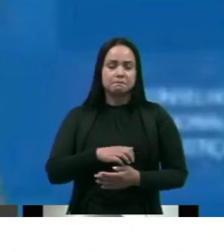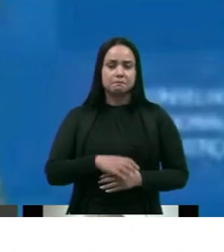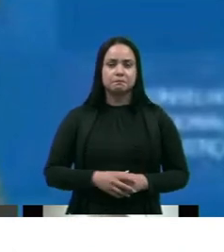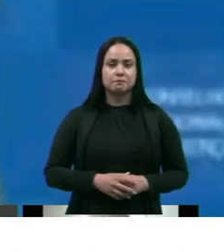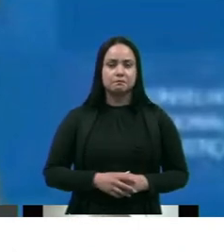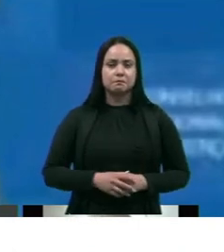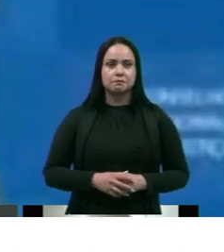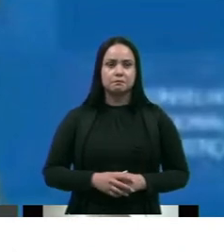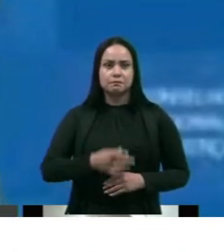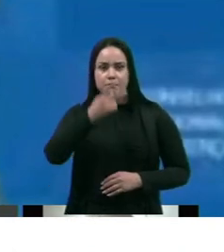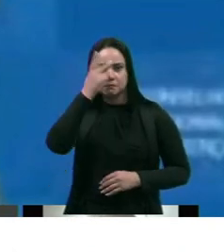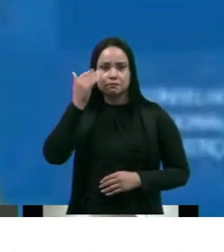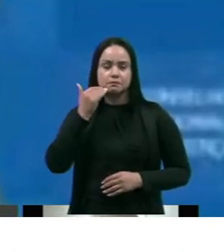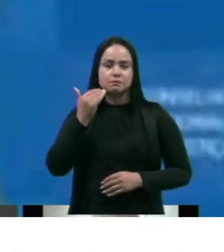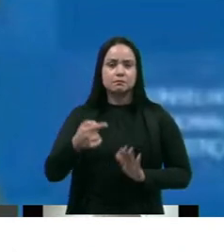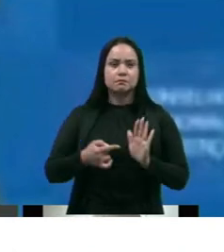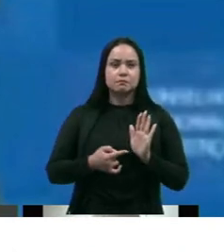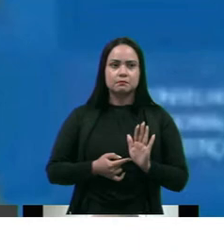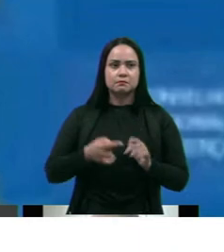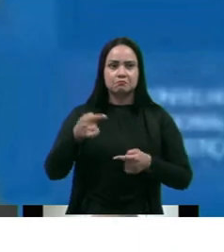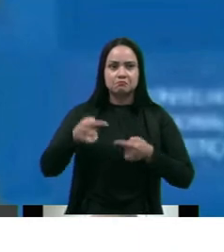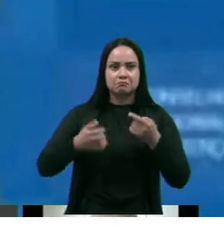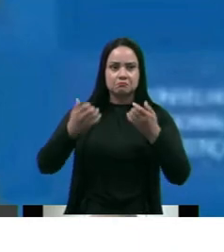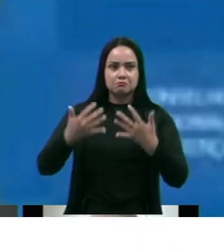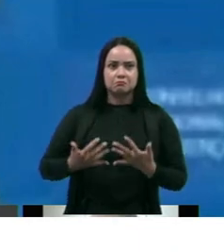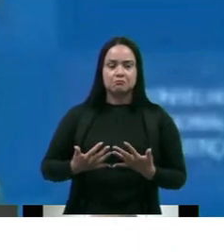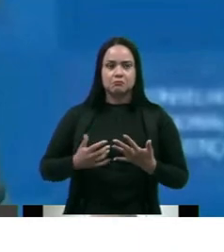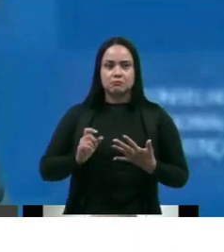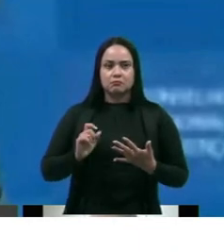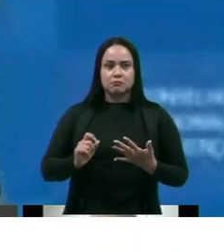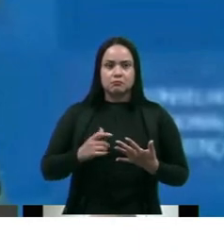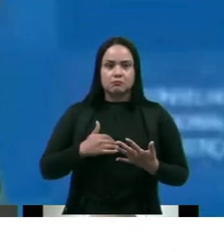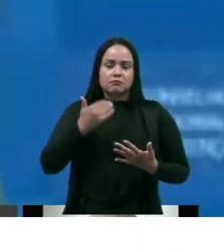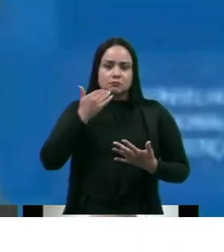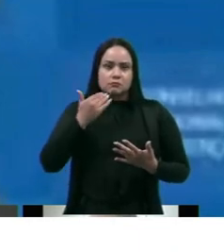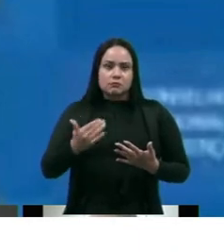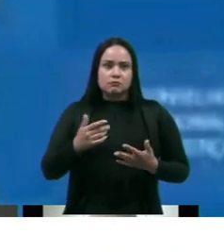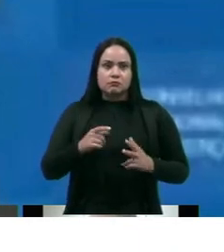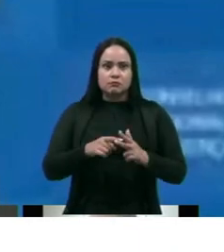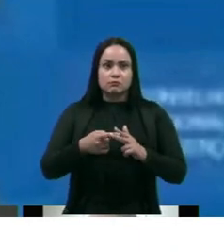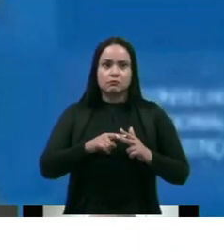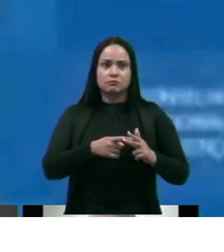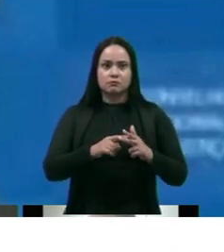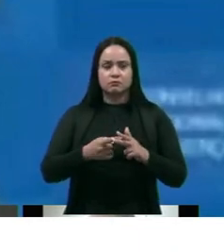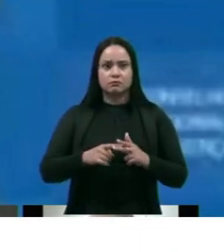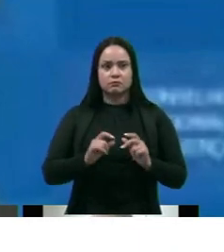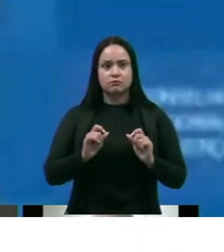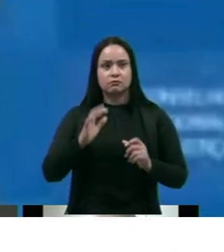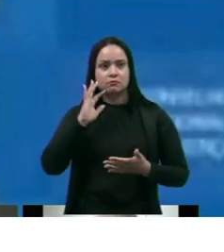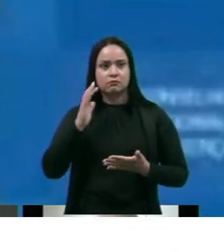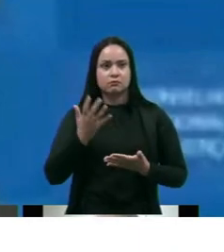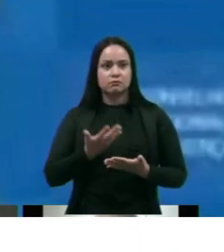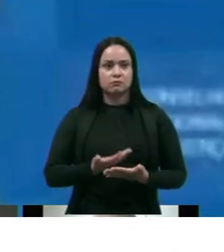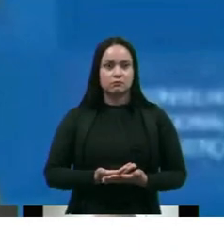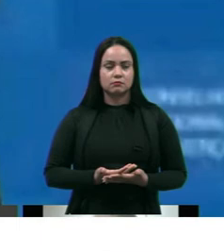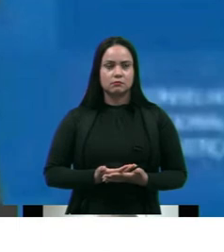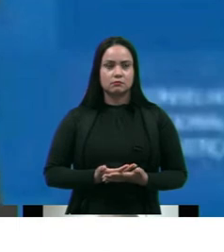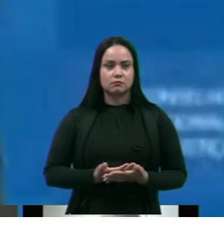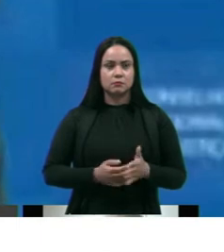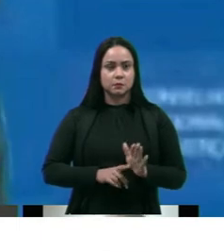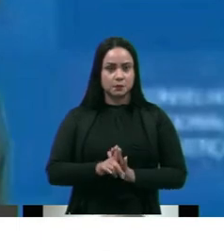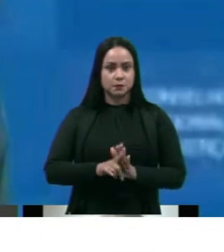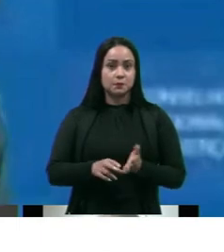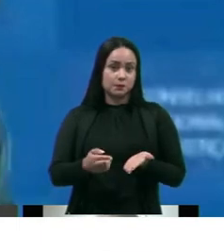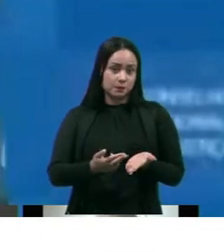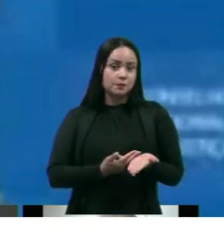o requerente apresentou contrarrazões no qual pede a manutenção da decisão recorrida. É o